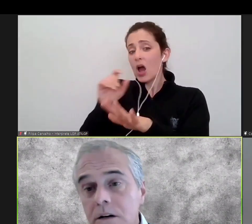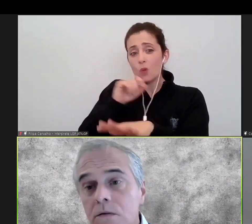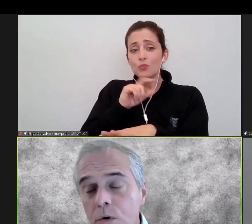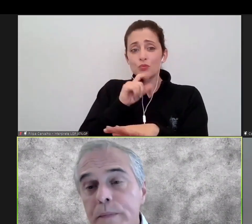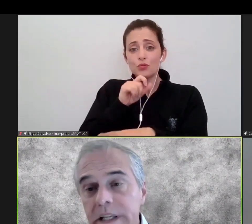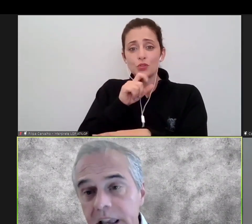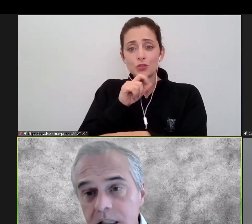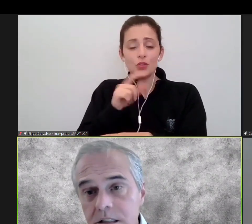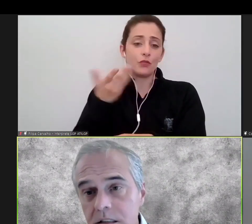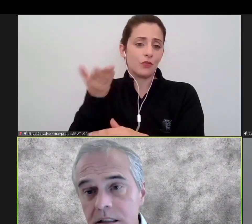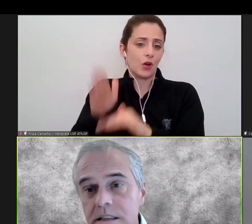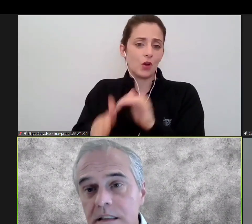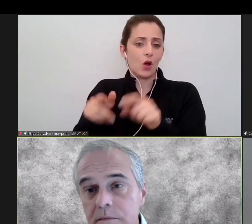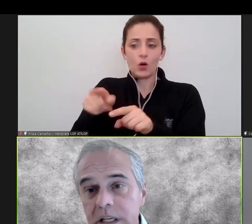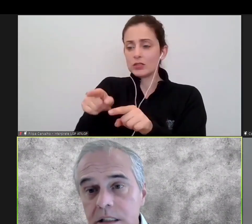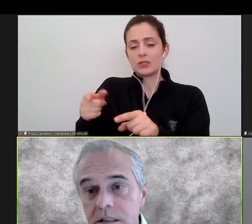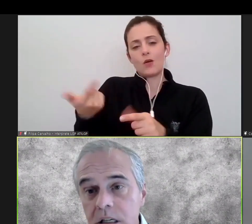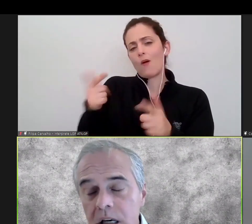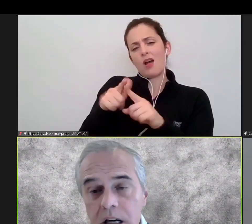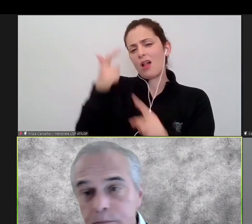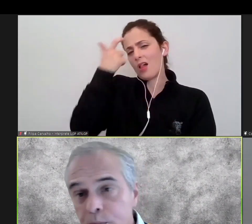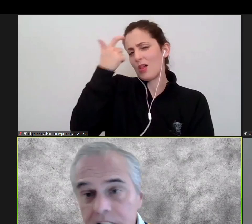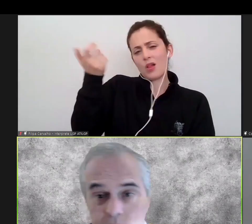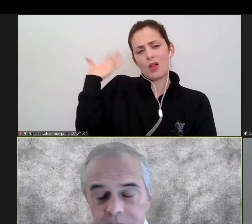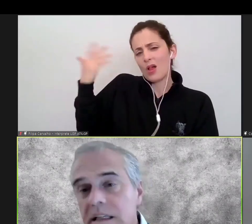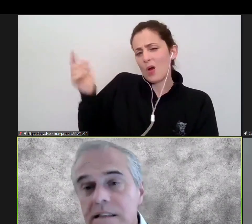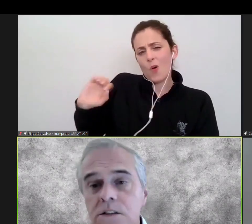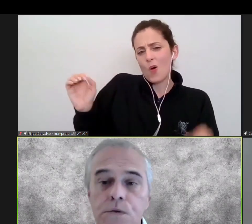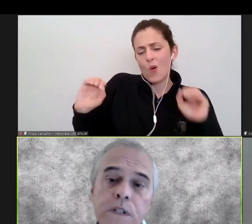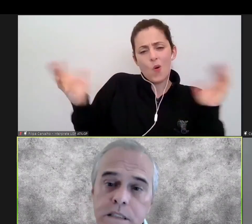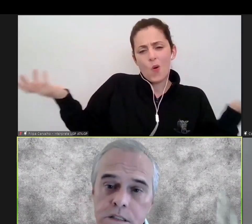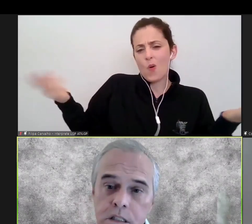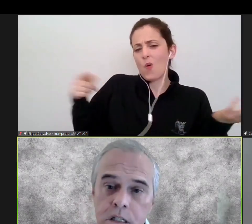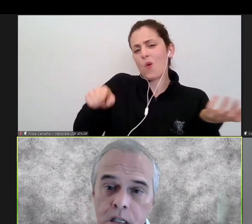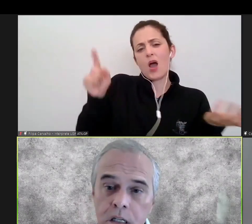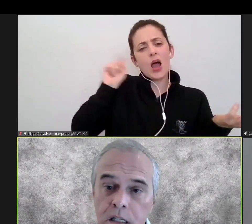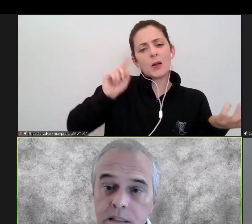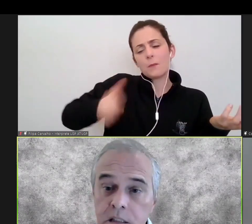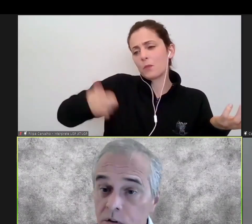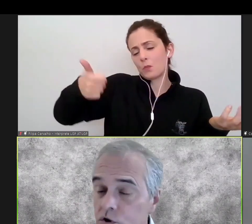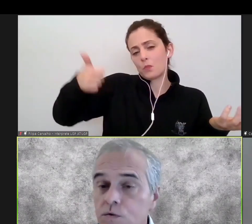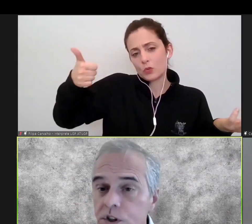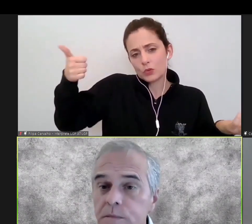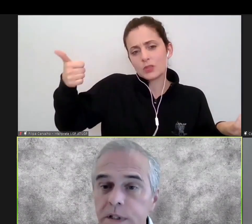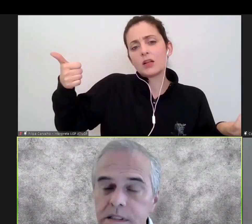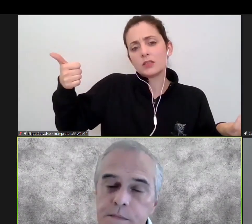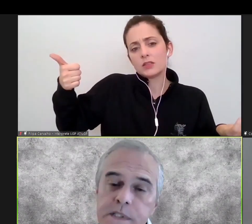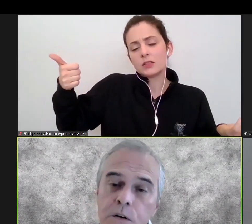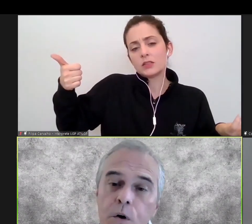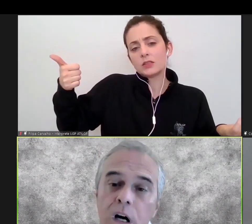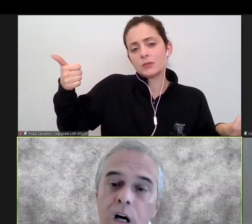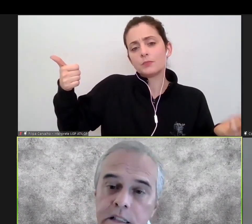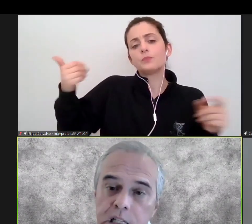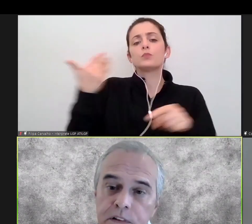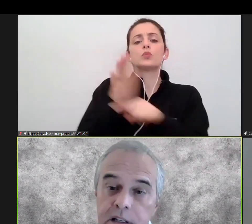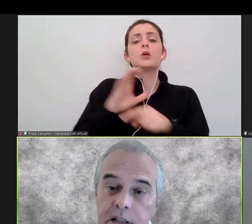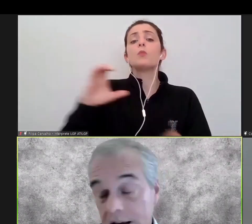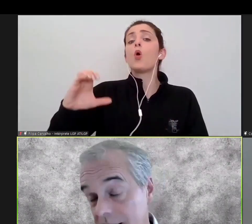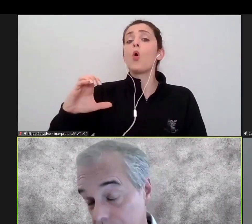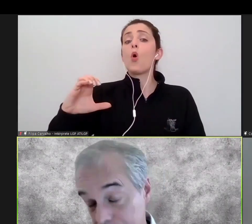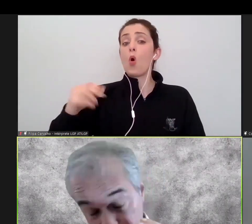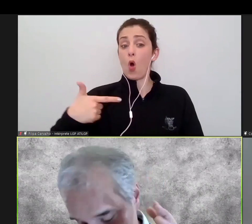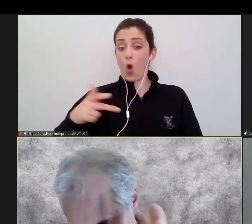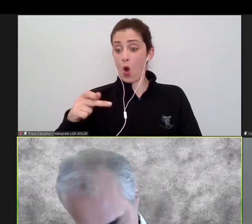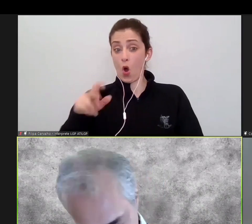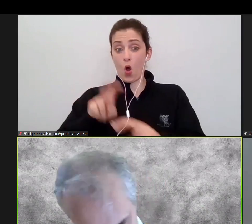que não compreende exatamente a importância dessas coisas. Entendeu? Então, discutir, por exemplo, se a cota ela vai...